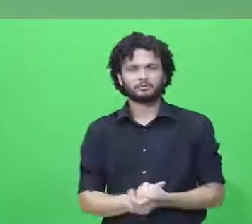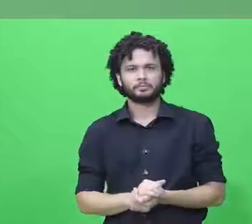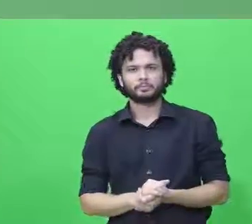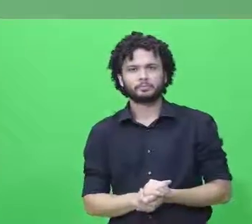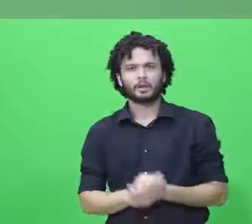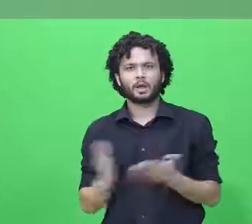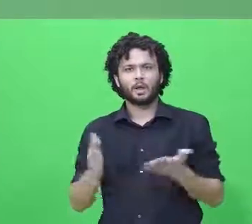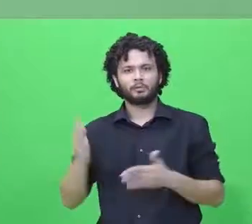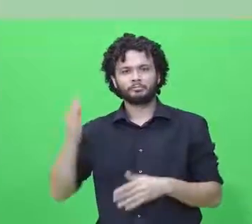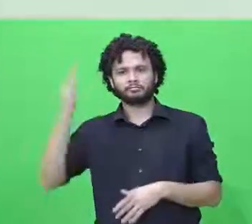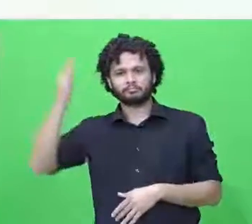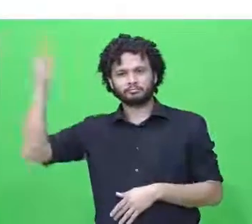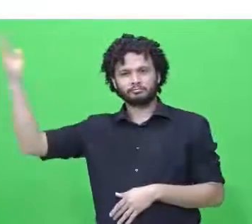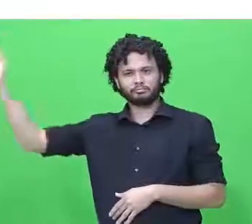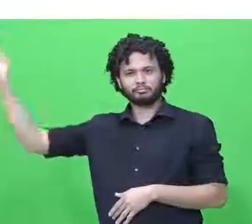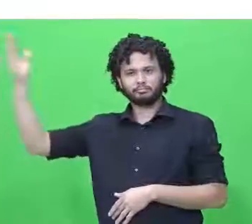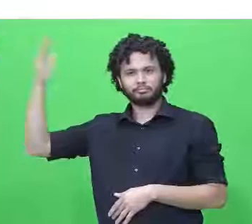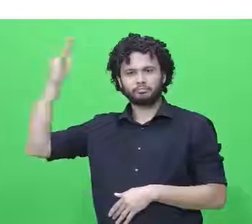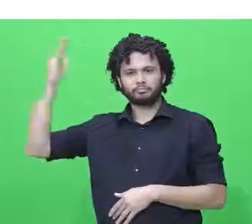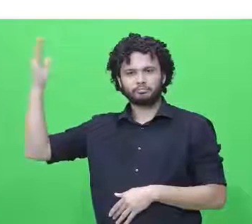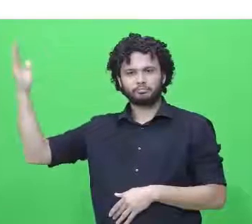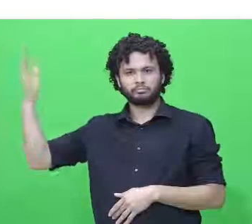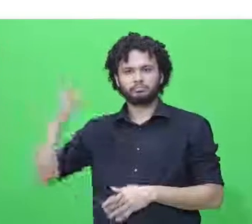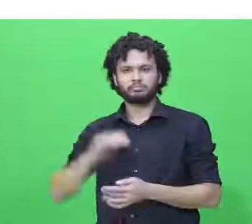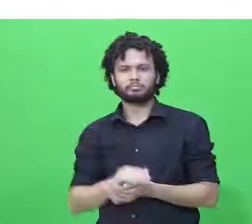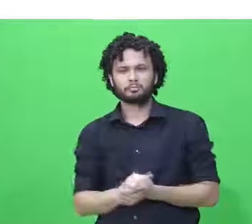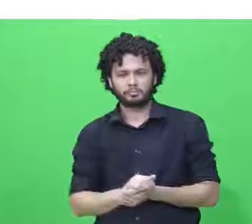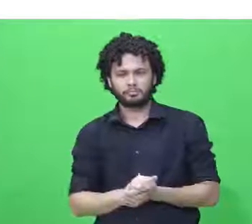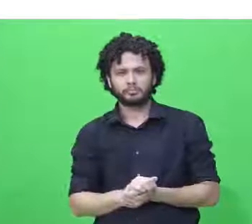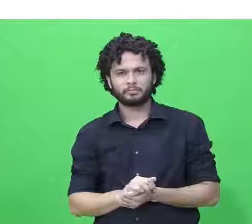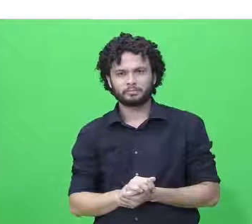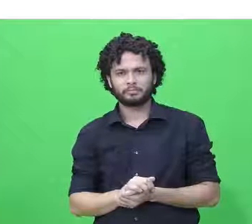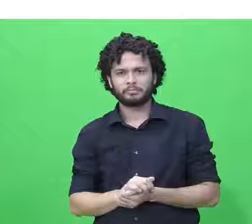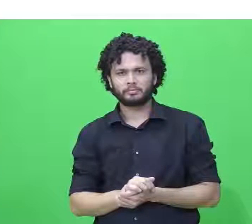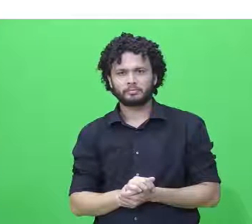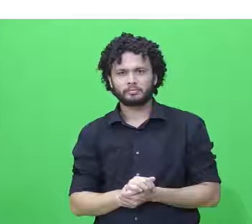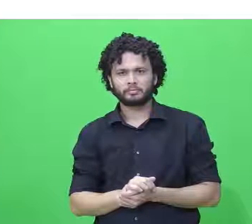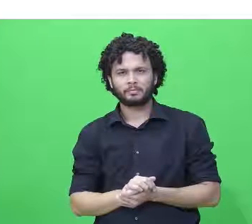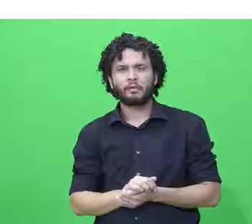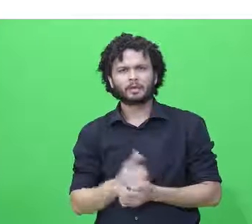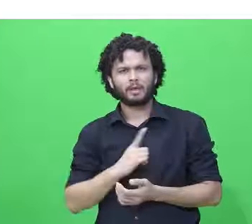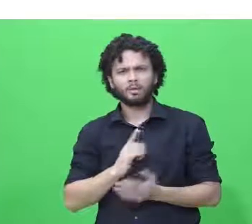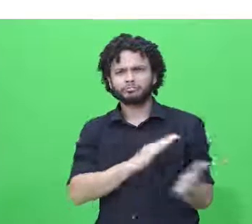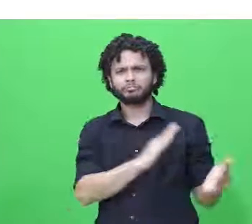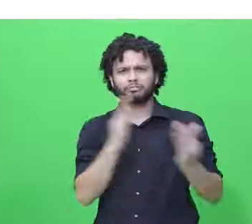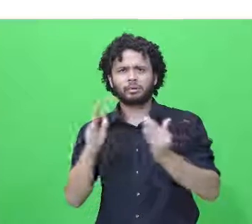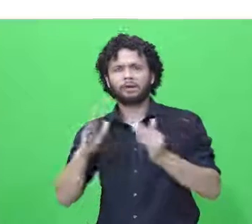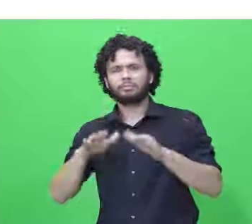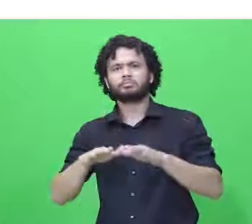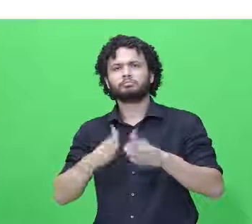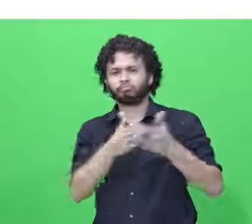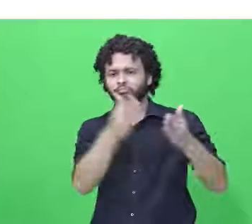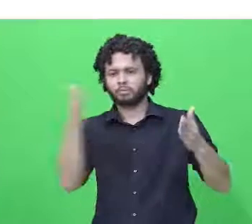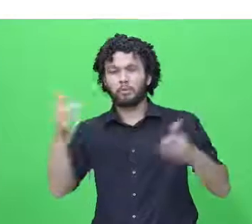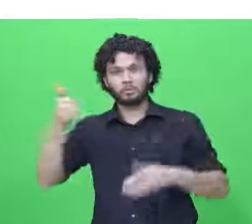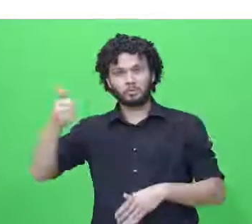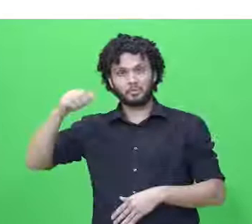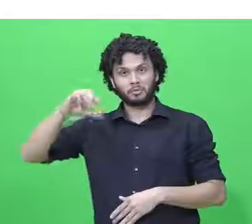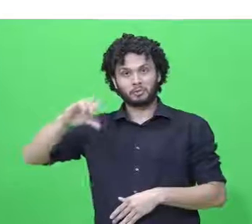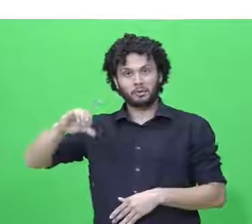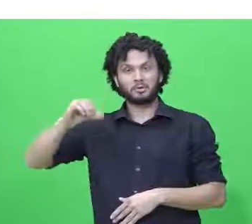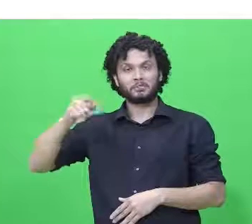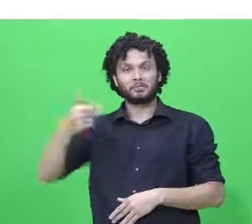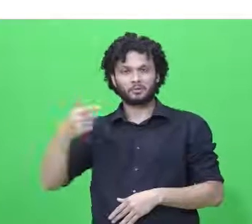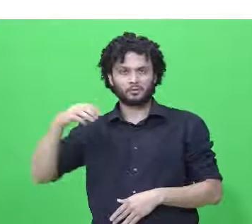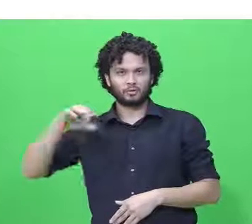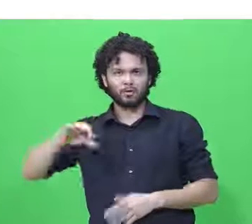Vamos acompanhar, então, aí o slide. Em meio, então, olha só, a essa campanha, houve a crise de 1929, que na verdade é uma